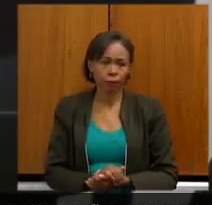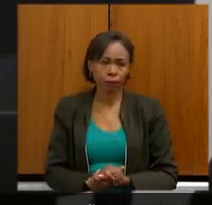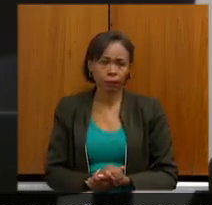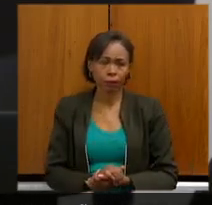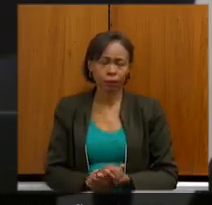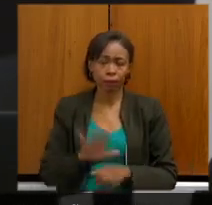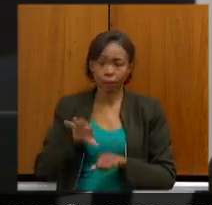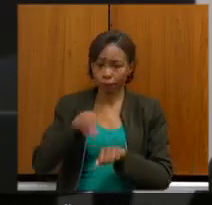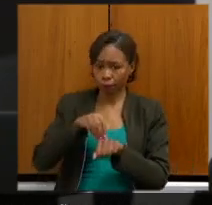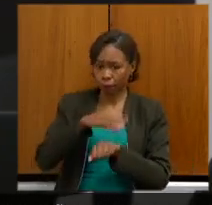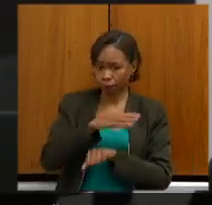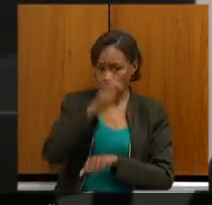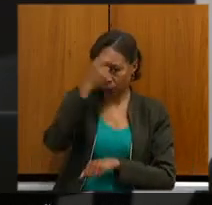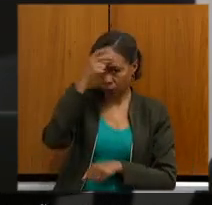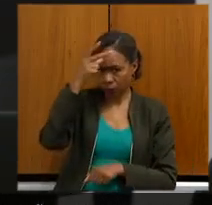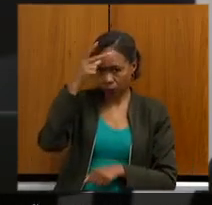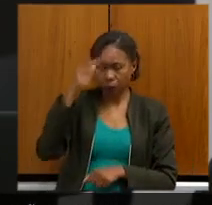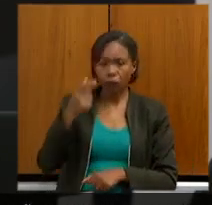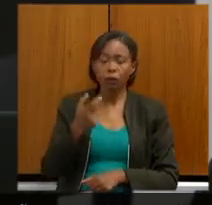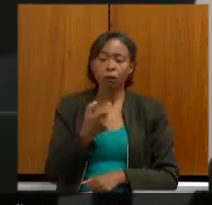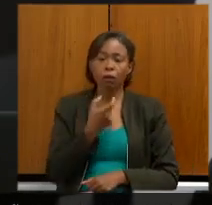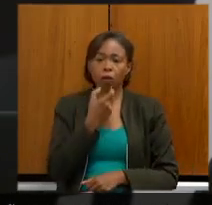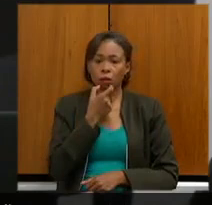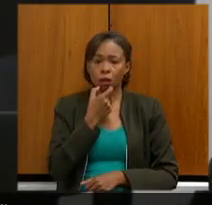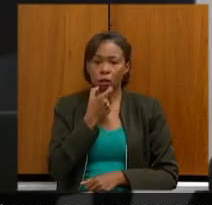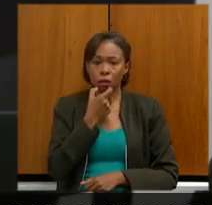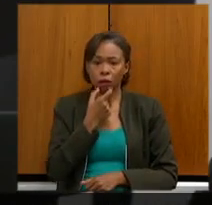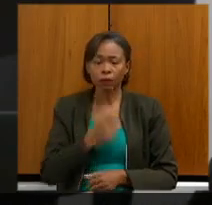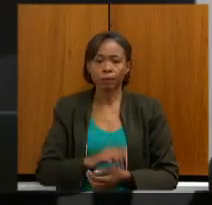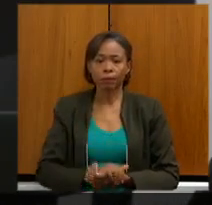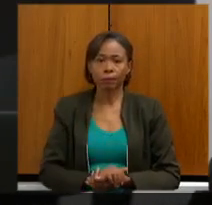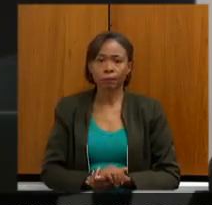Olá seja encaminhada à Prefeitura de Nova Lima